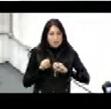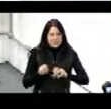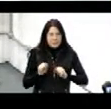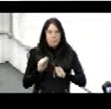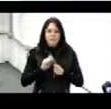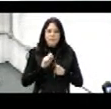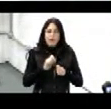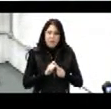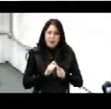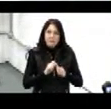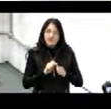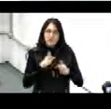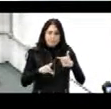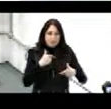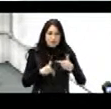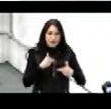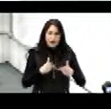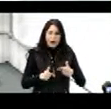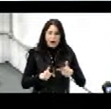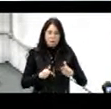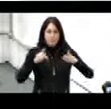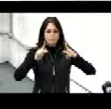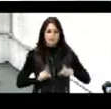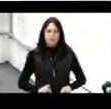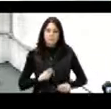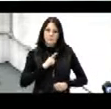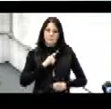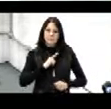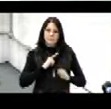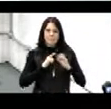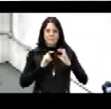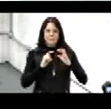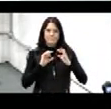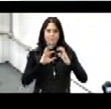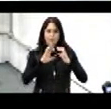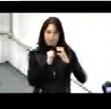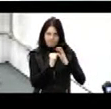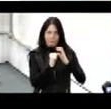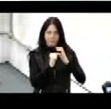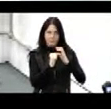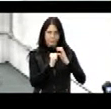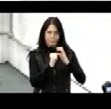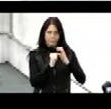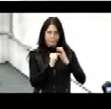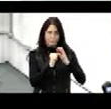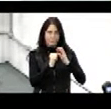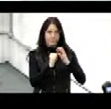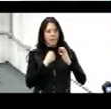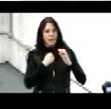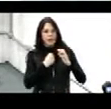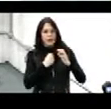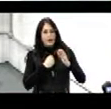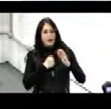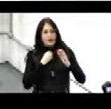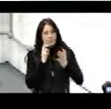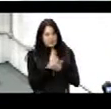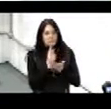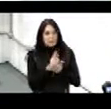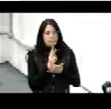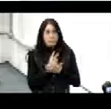com pessoas com lesão cerebral. E eu costumo dizer que a lesão cerebral, ela talvez seja uma das